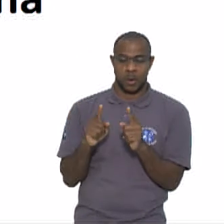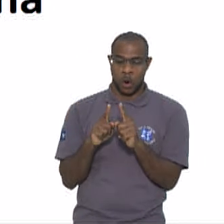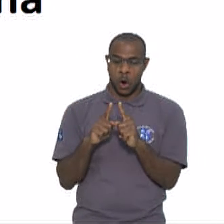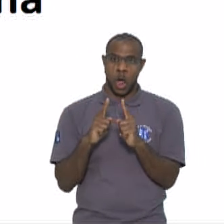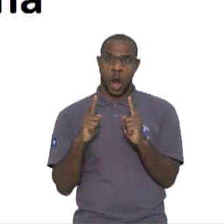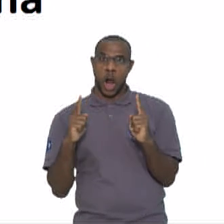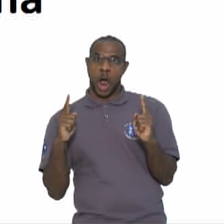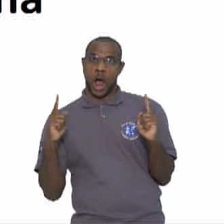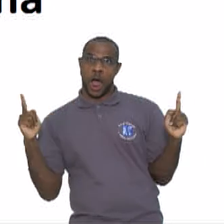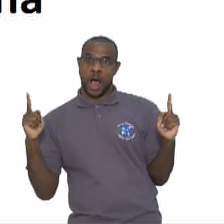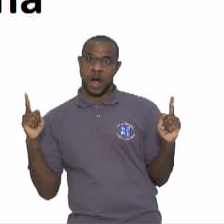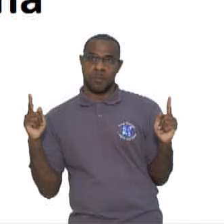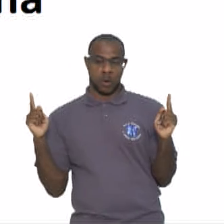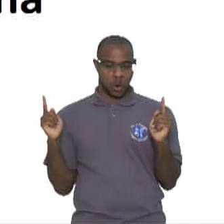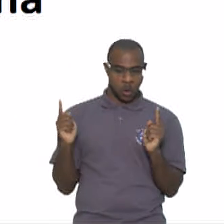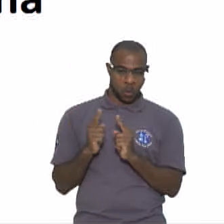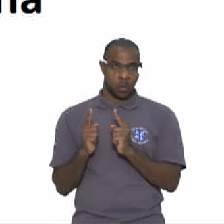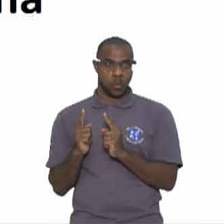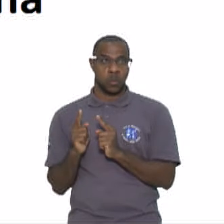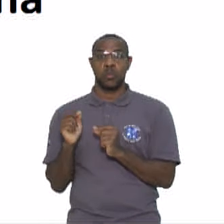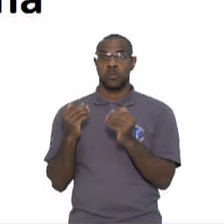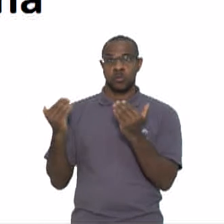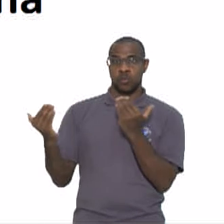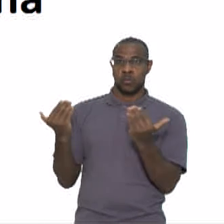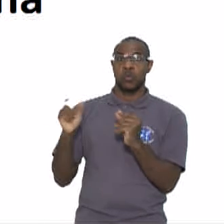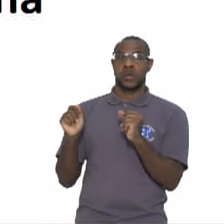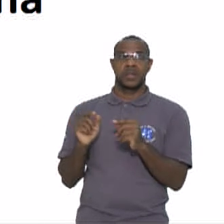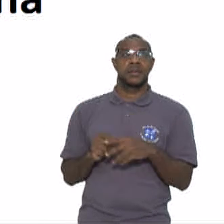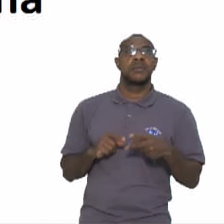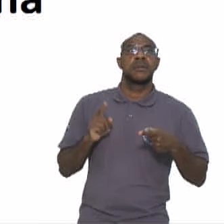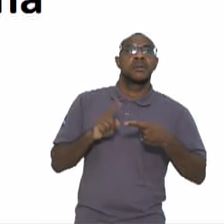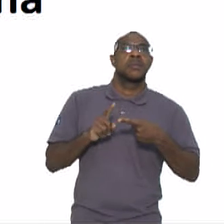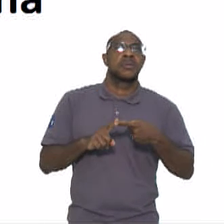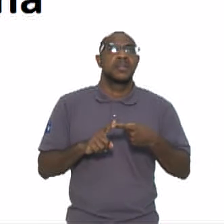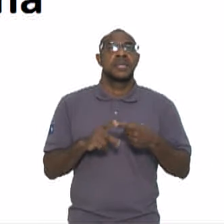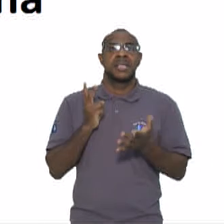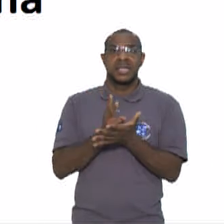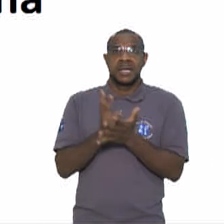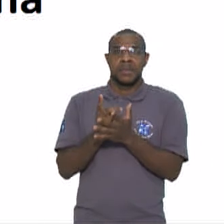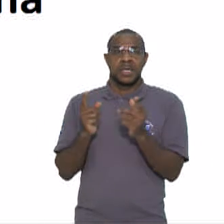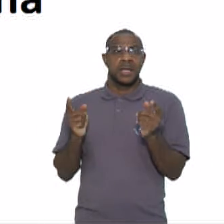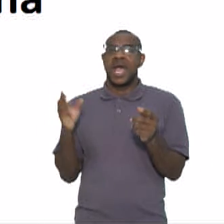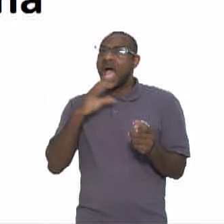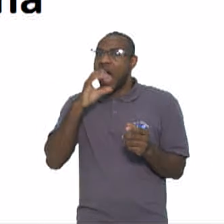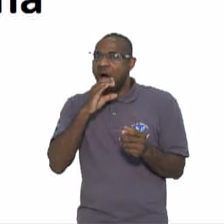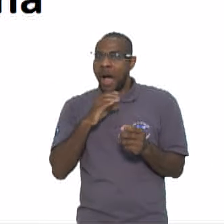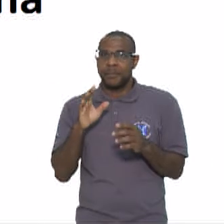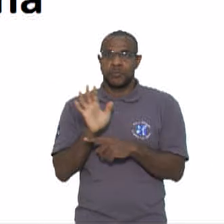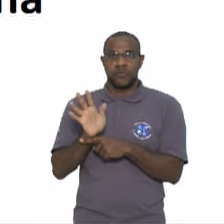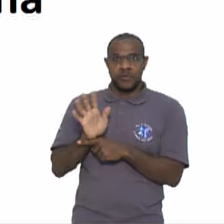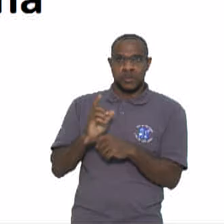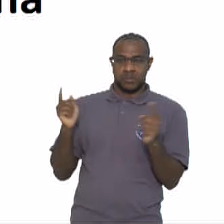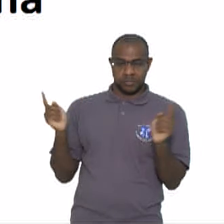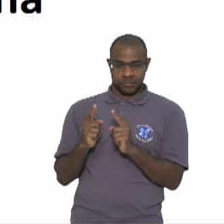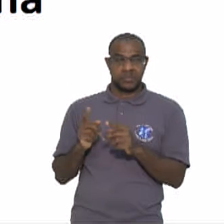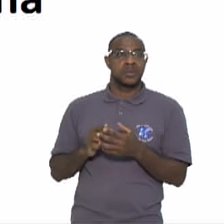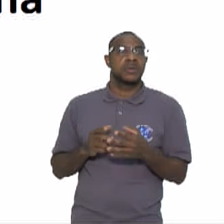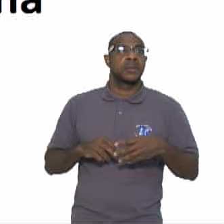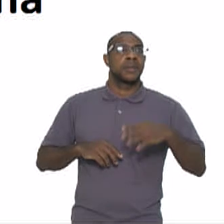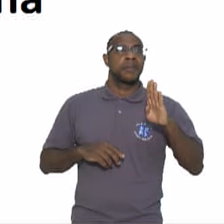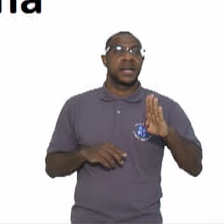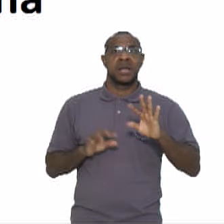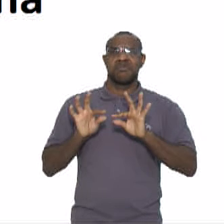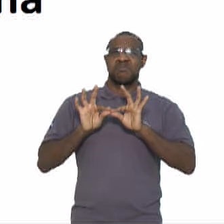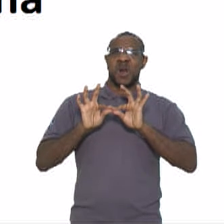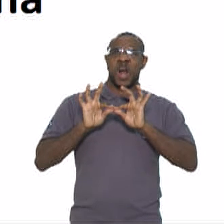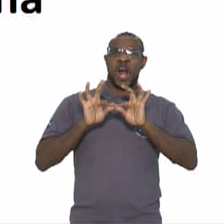os curta-metragens. A. São mais breves e sempre mais ousados. B. São mais extensos e